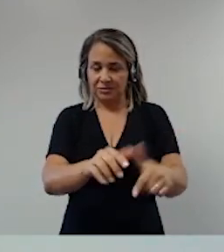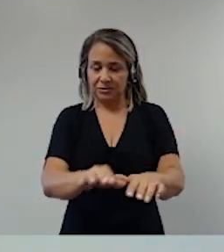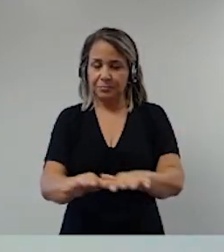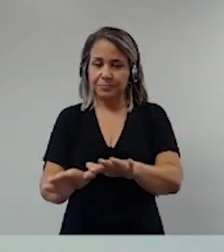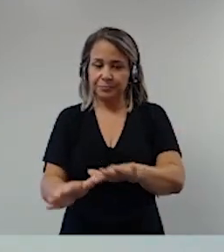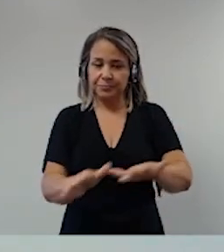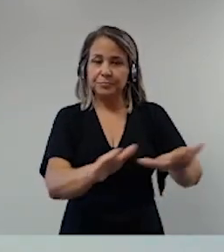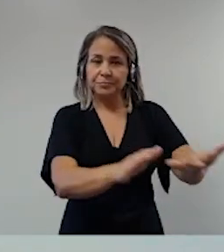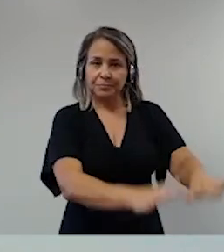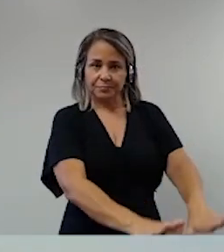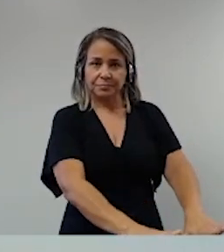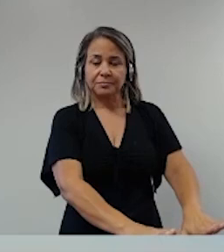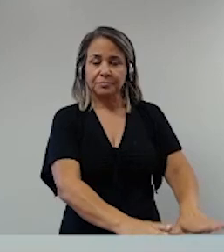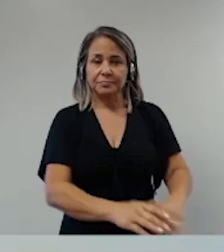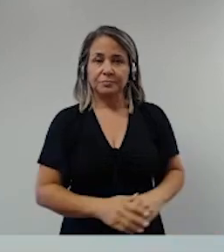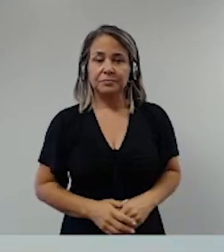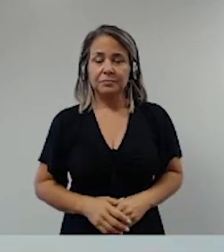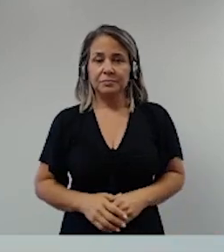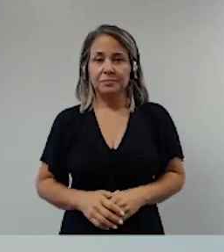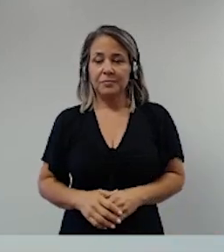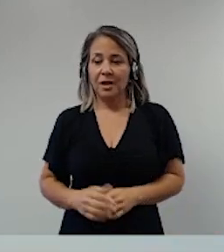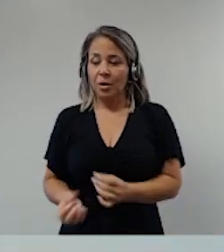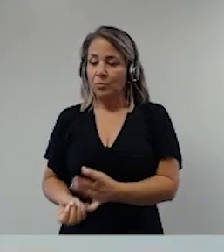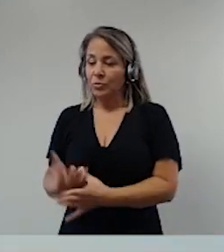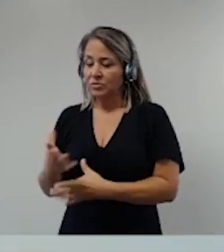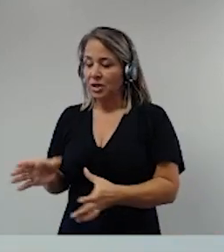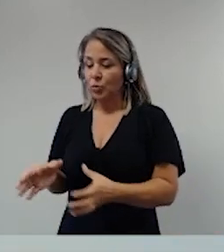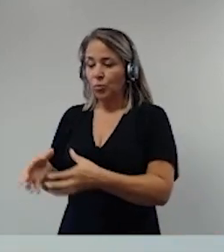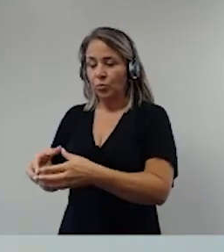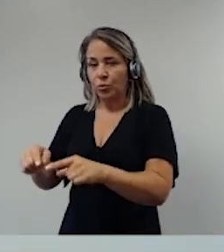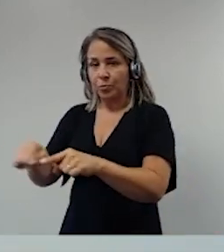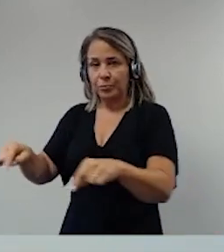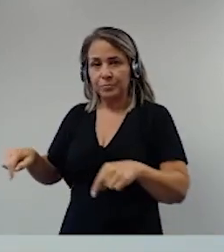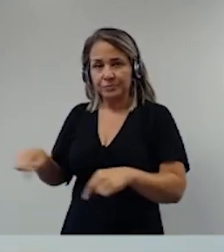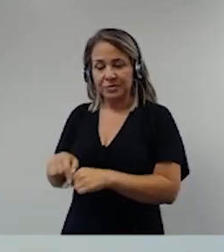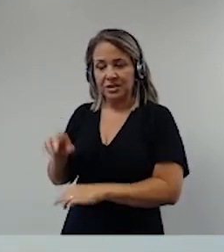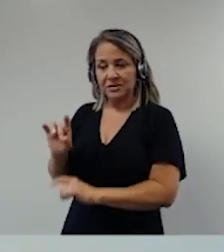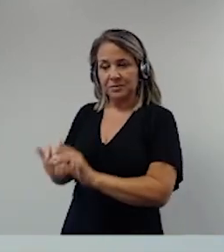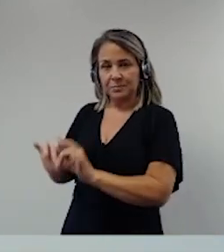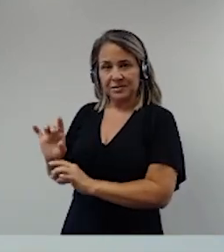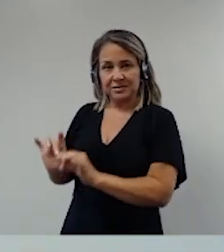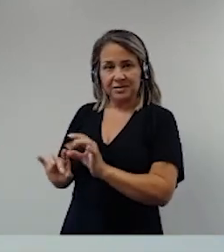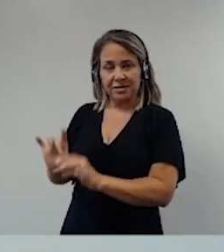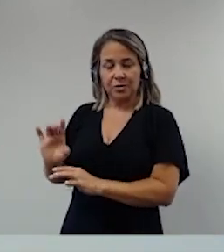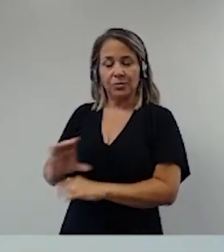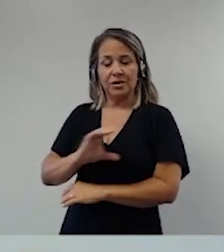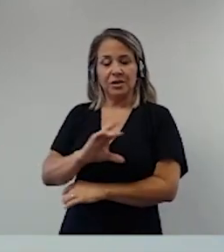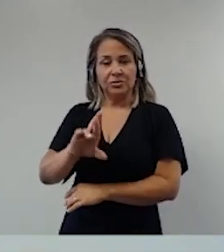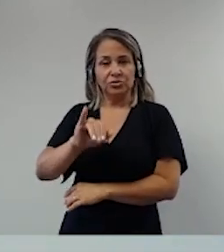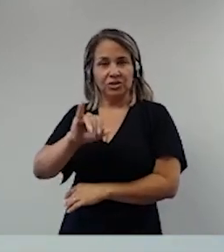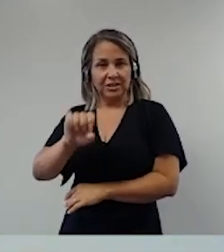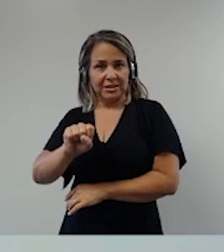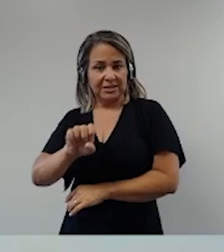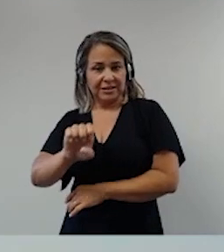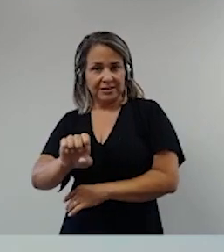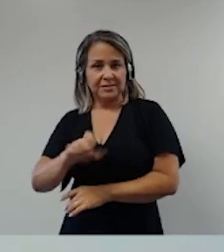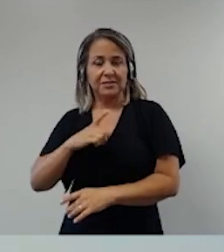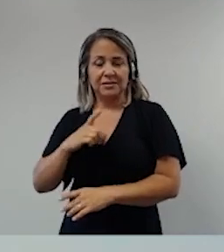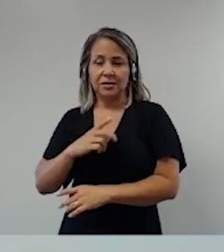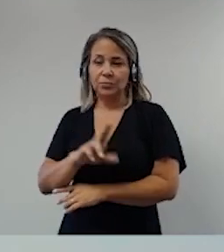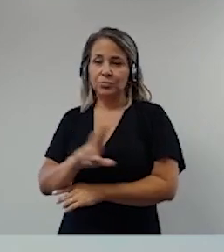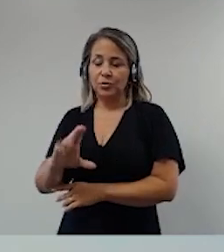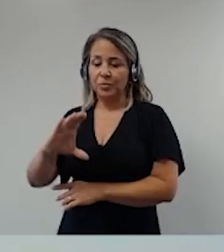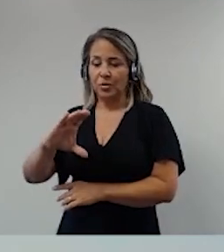das unidades. Eu montei um comitê especial de crise chamado SEC-Covid, onde passamos